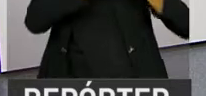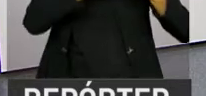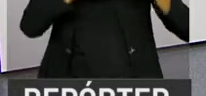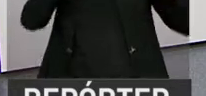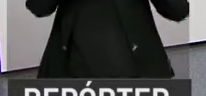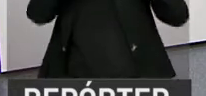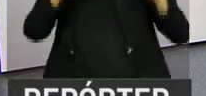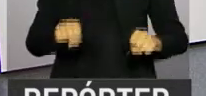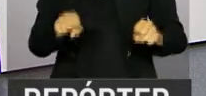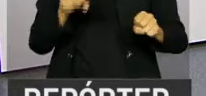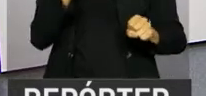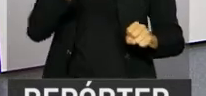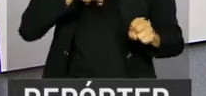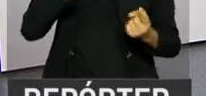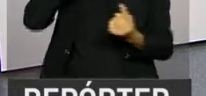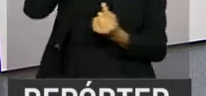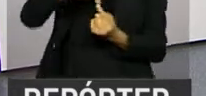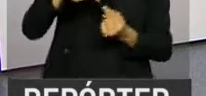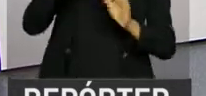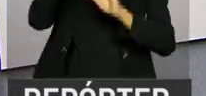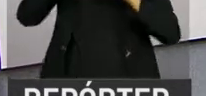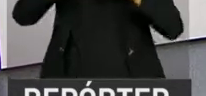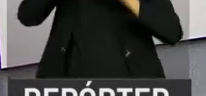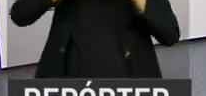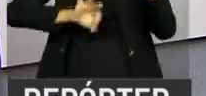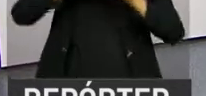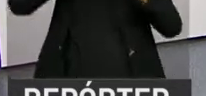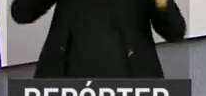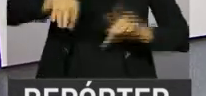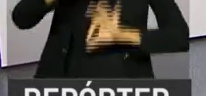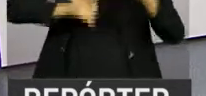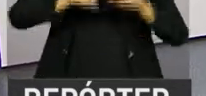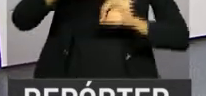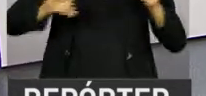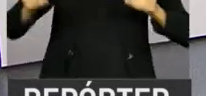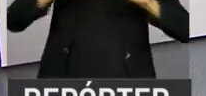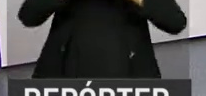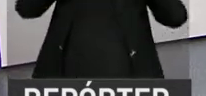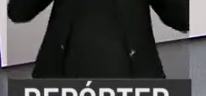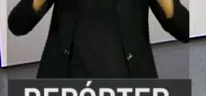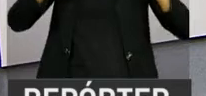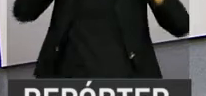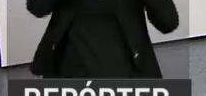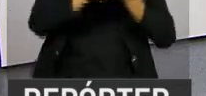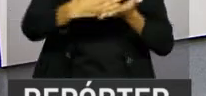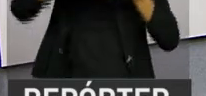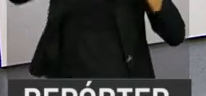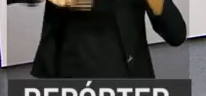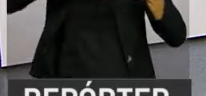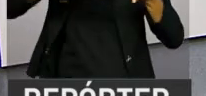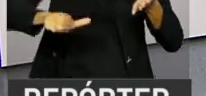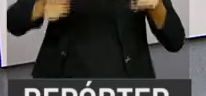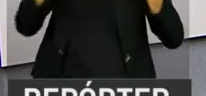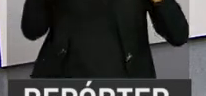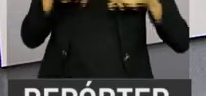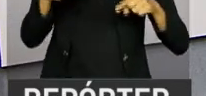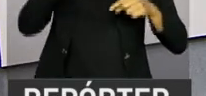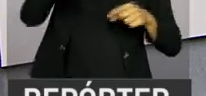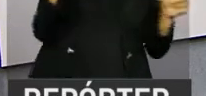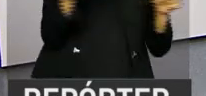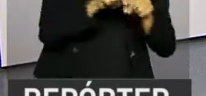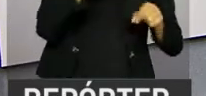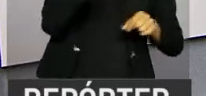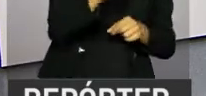é o objetivo do projeto começar de novo o ministro do trabalho ronaldo nogueira e o presidente do tribunal superior